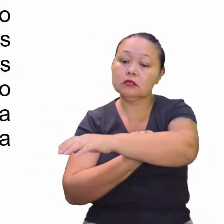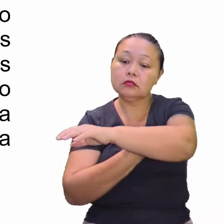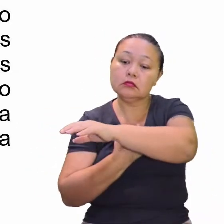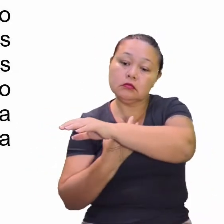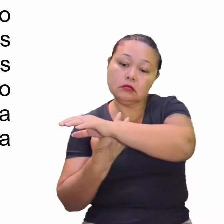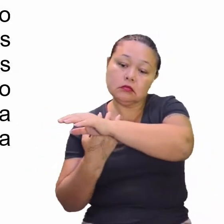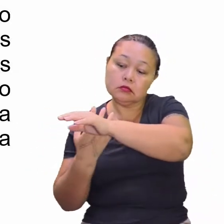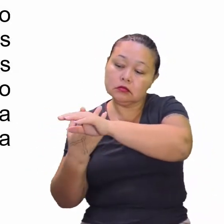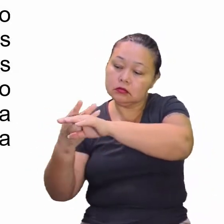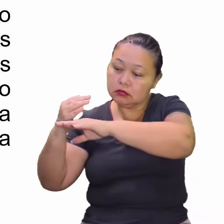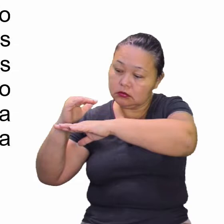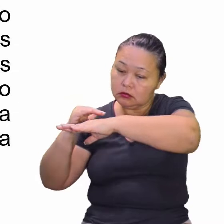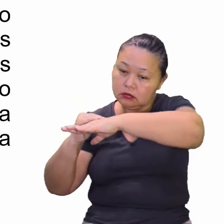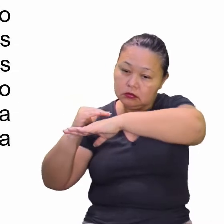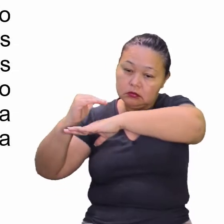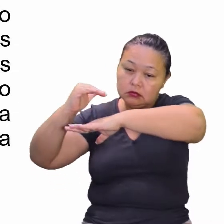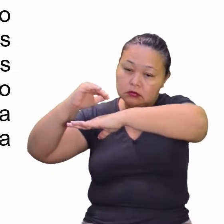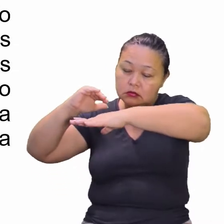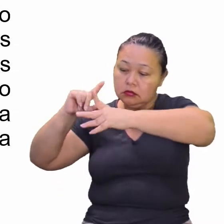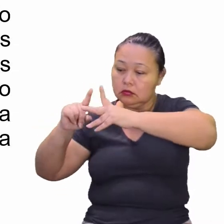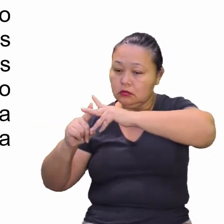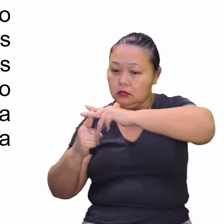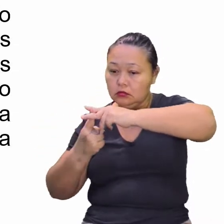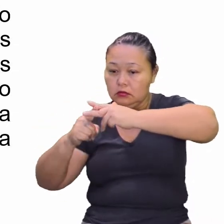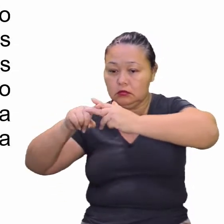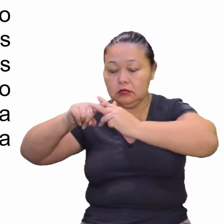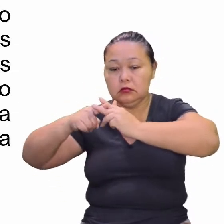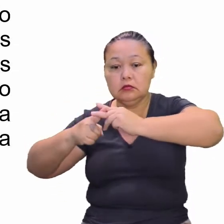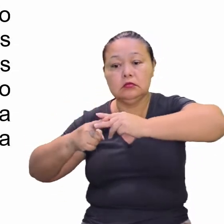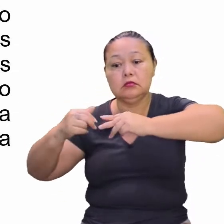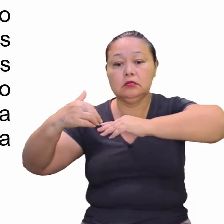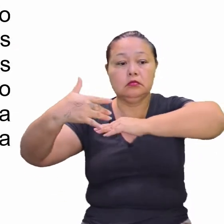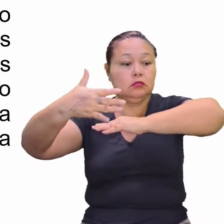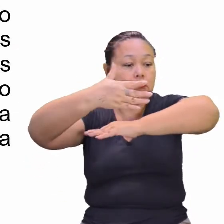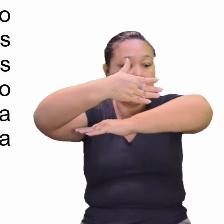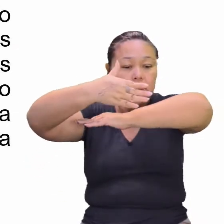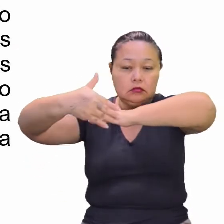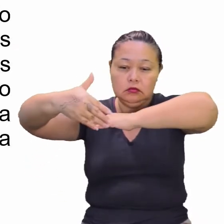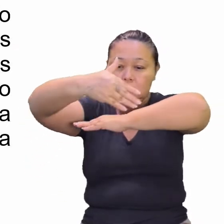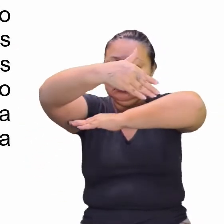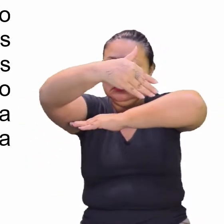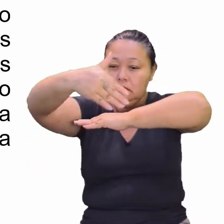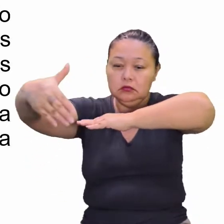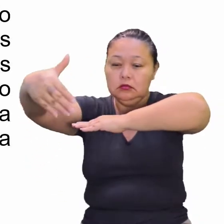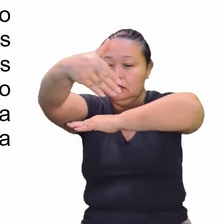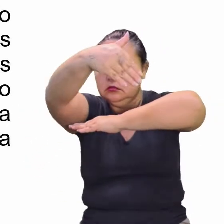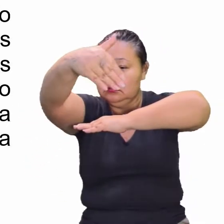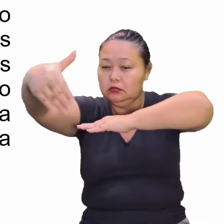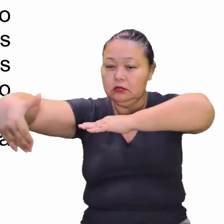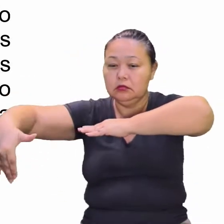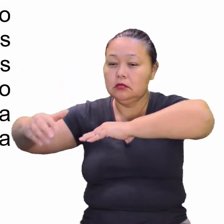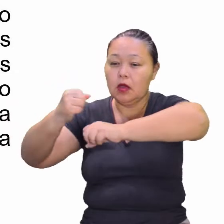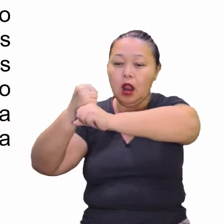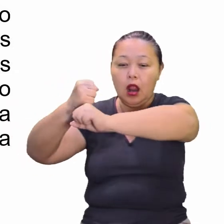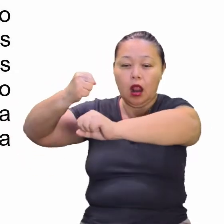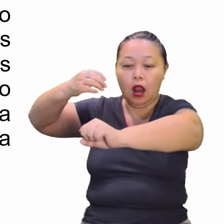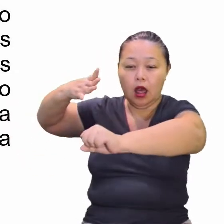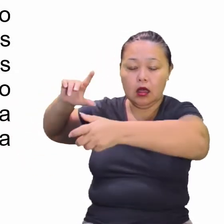plantada aquele nível de mecanização, muito bem, grandes áreas, extensas